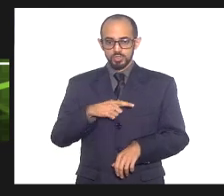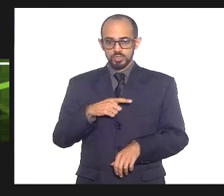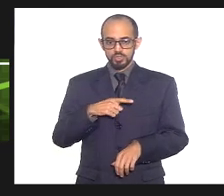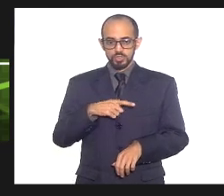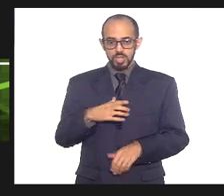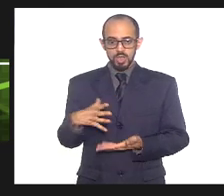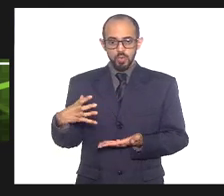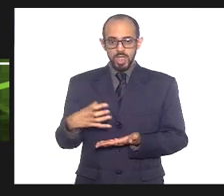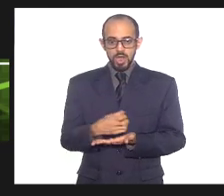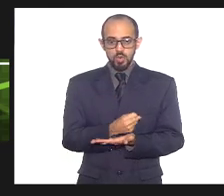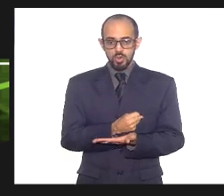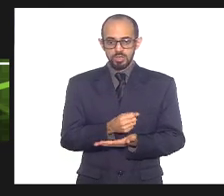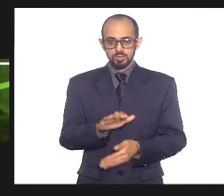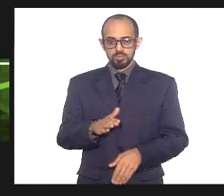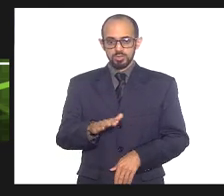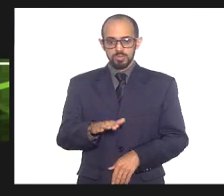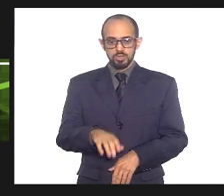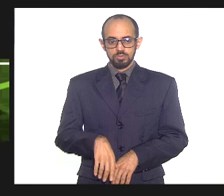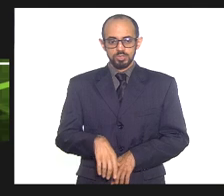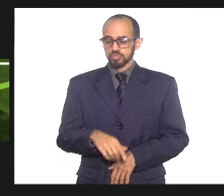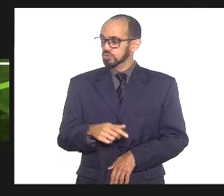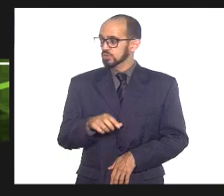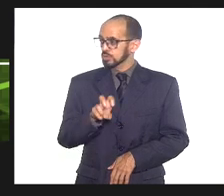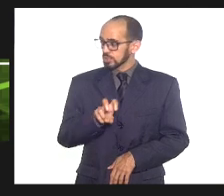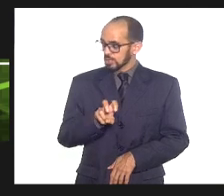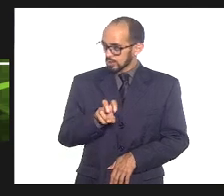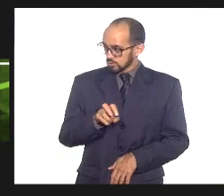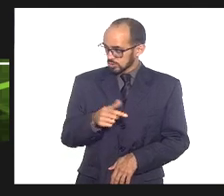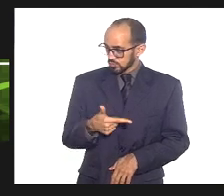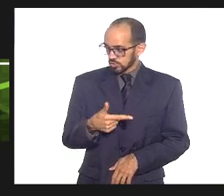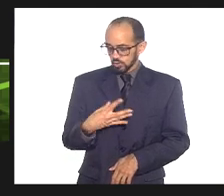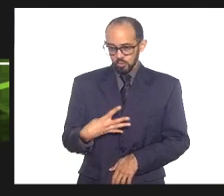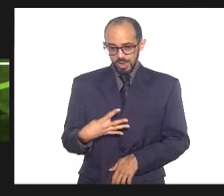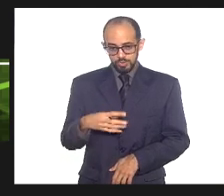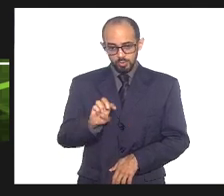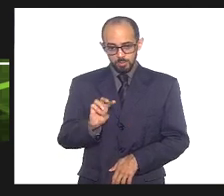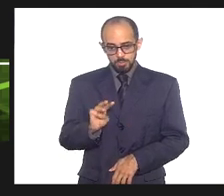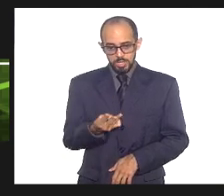recolhimento aí da ordem de